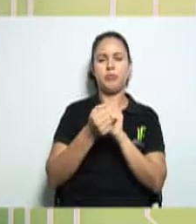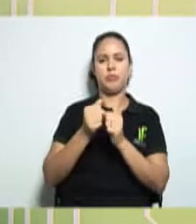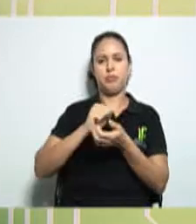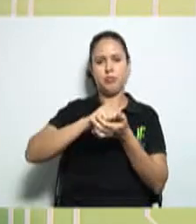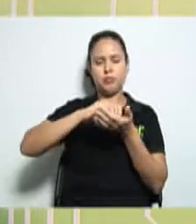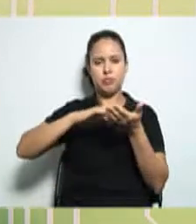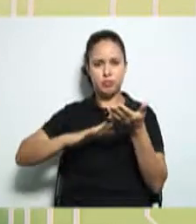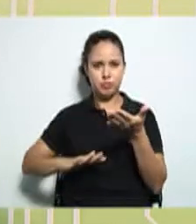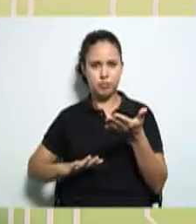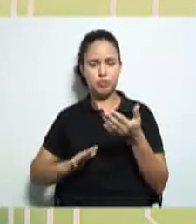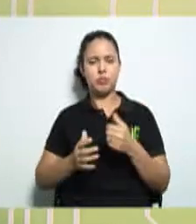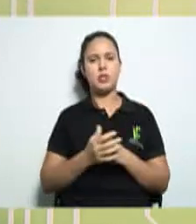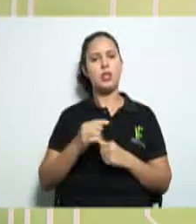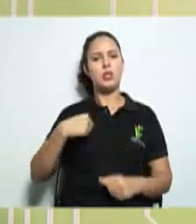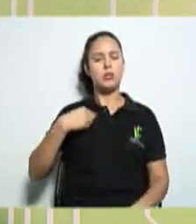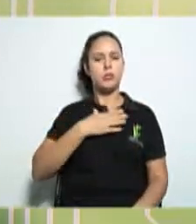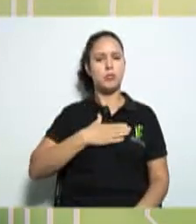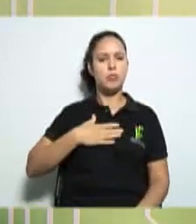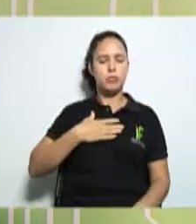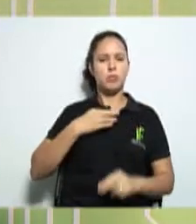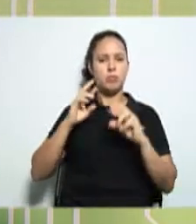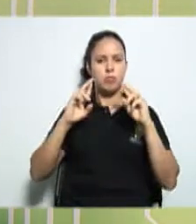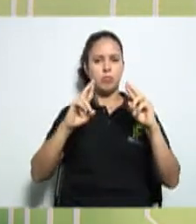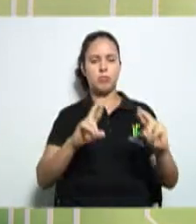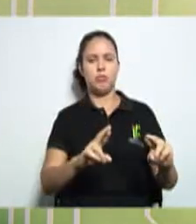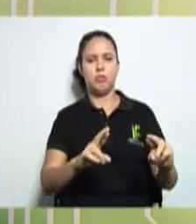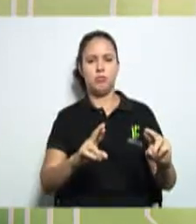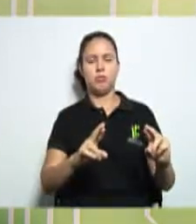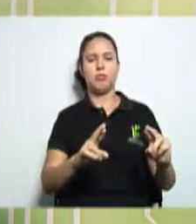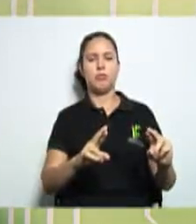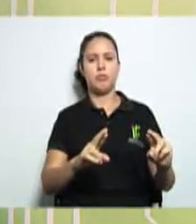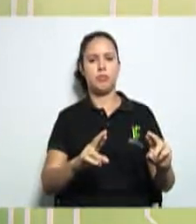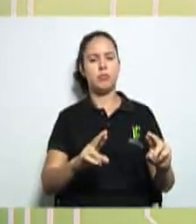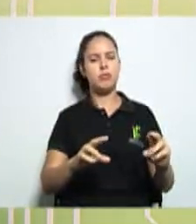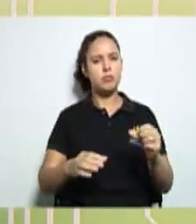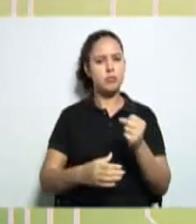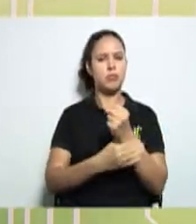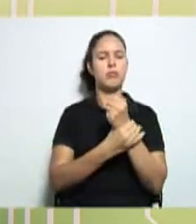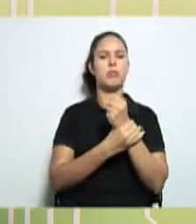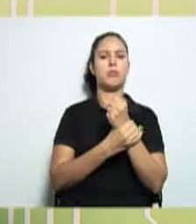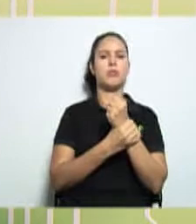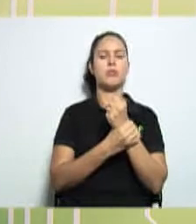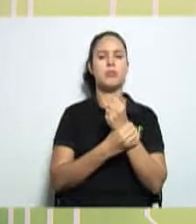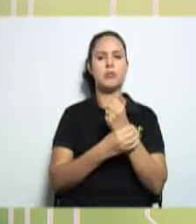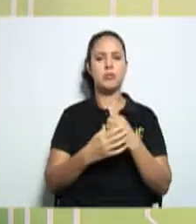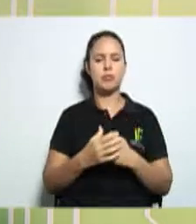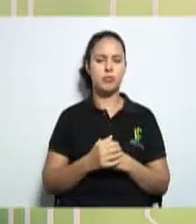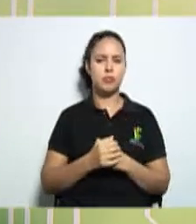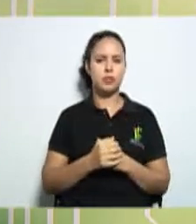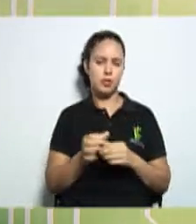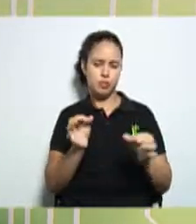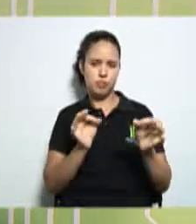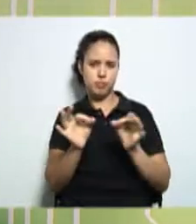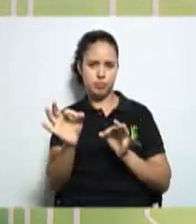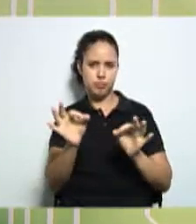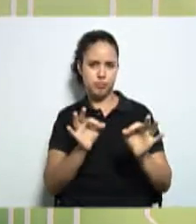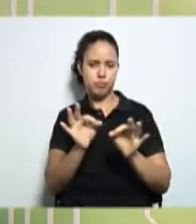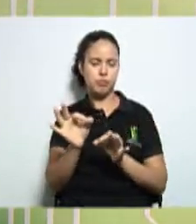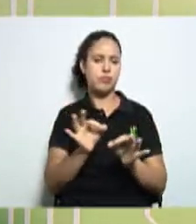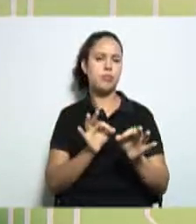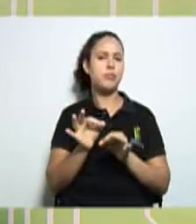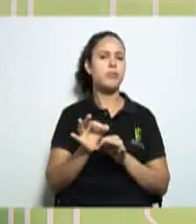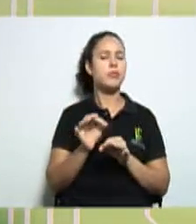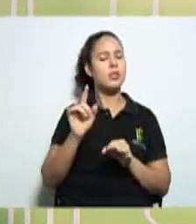atividades. Eu prezo o respeito, a integridade, eu prezo a organização, e aí vai